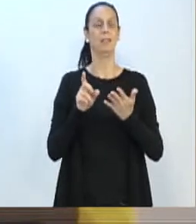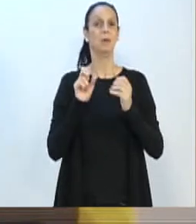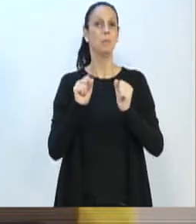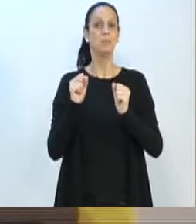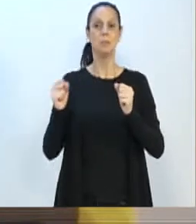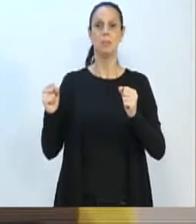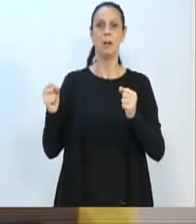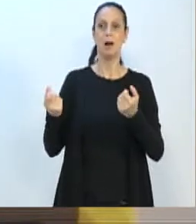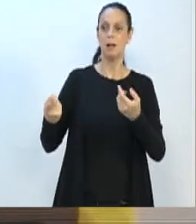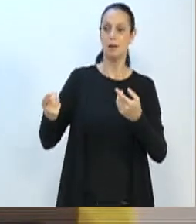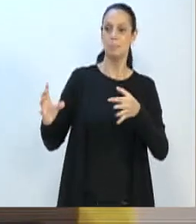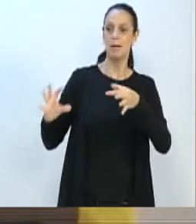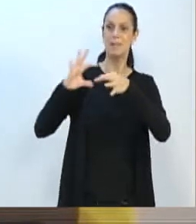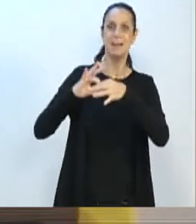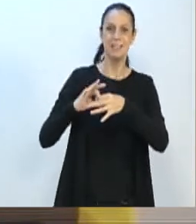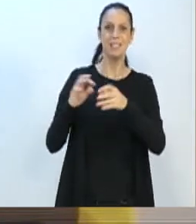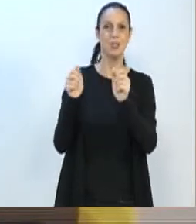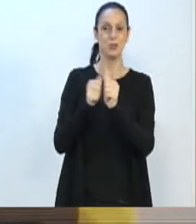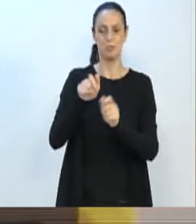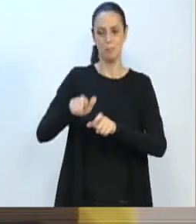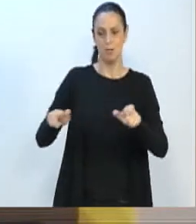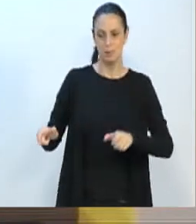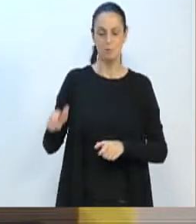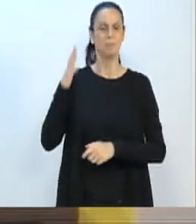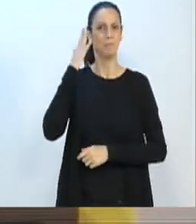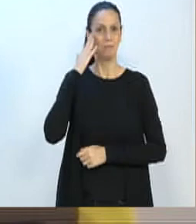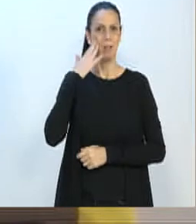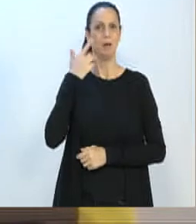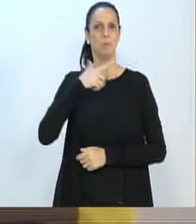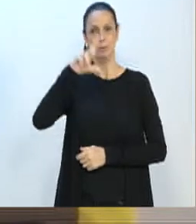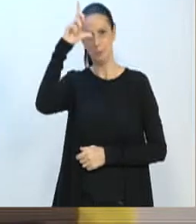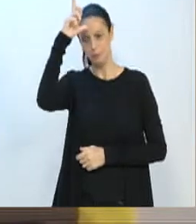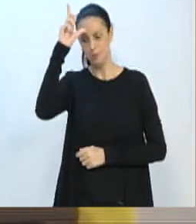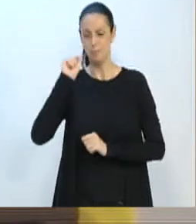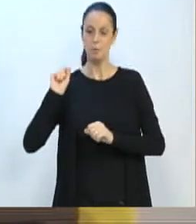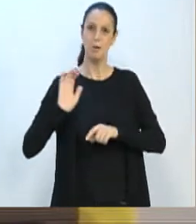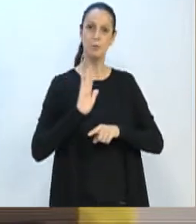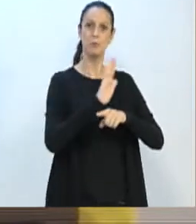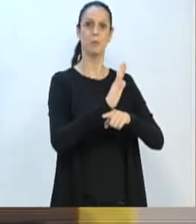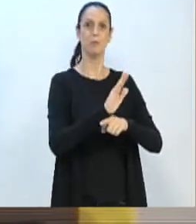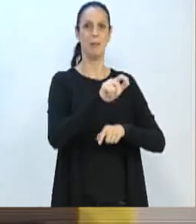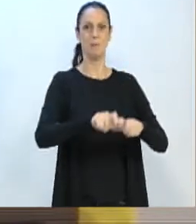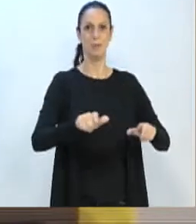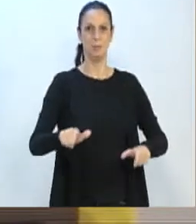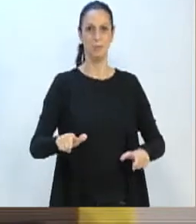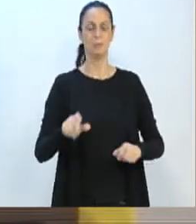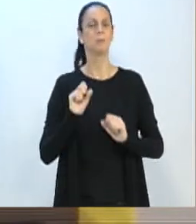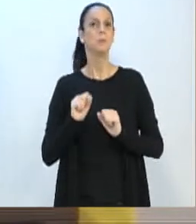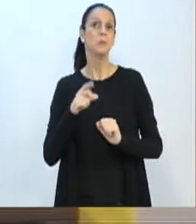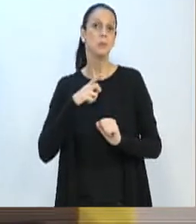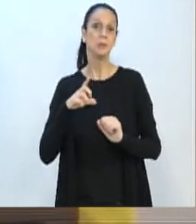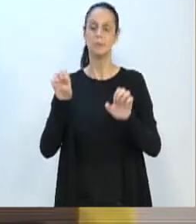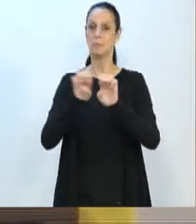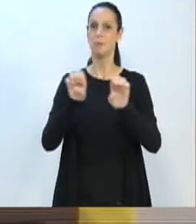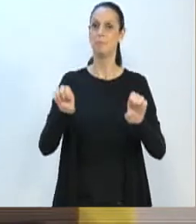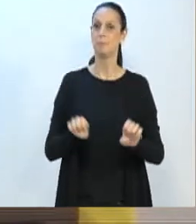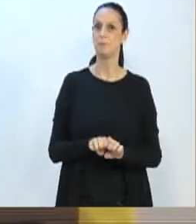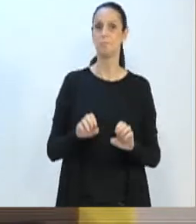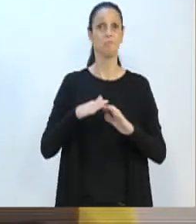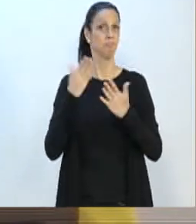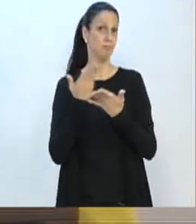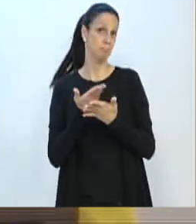contribuir para evitar a extinção da língua alemã possam efetivamente fazer alguma coisa. Existe uma estrutura de escola, existe uma